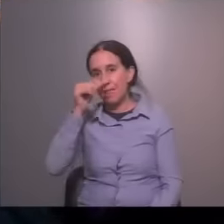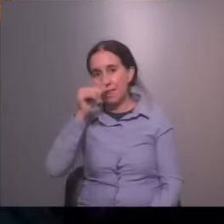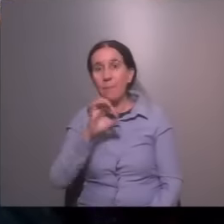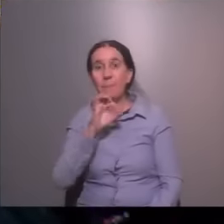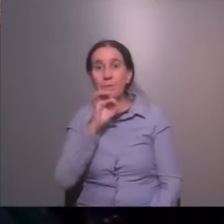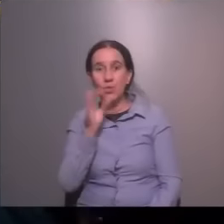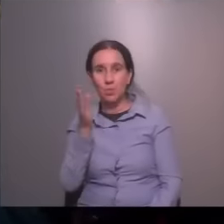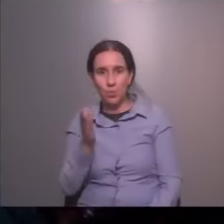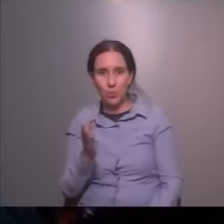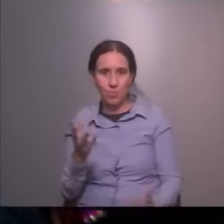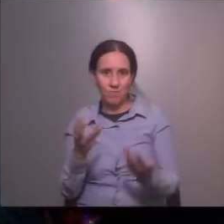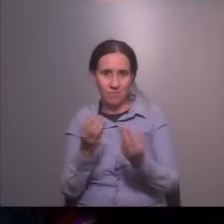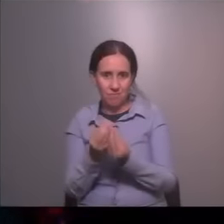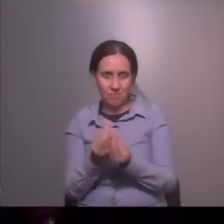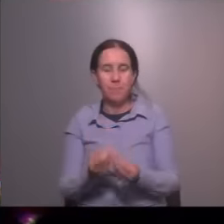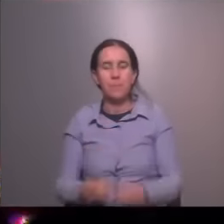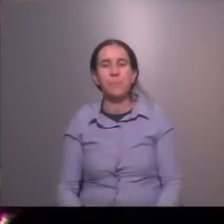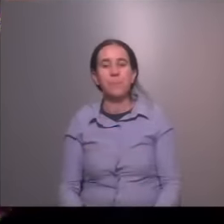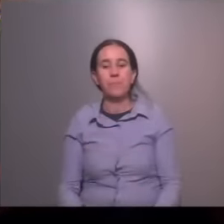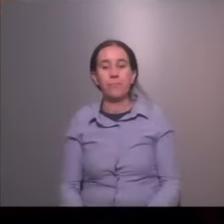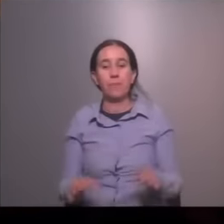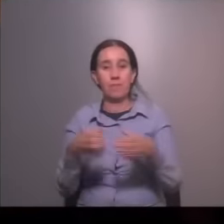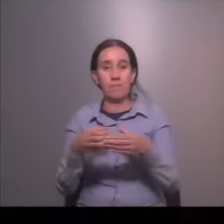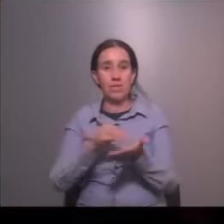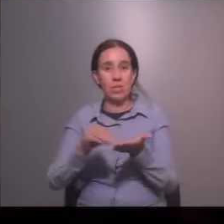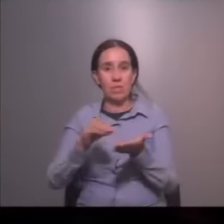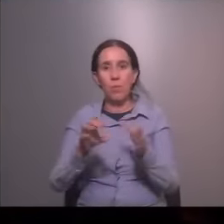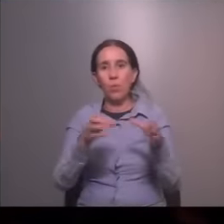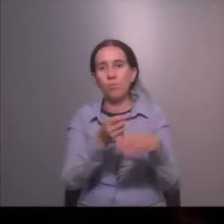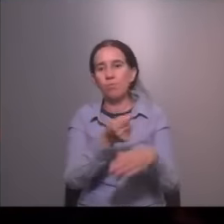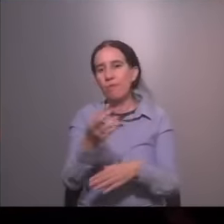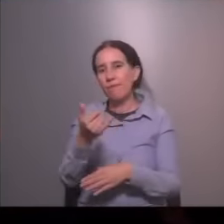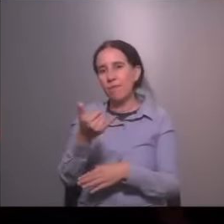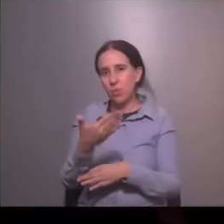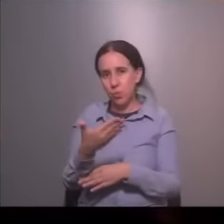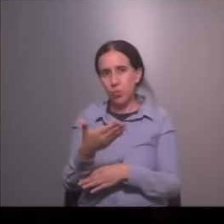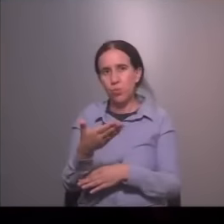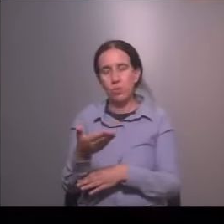Fátima, e o Sr. Dom José Traquina, Bispo da Diocese de Santarém.